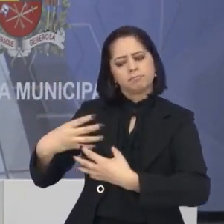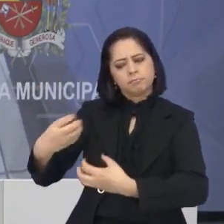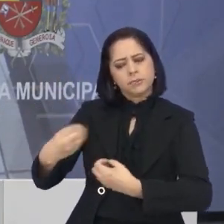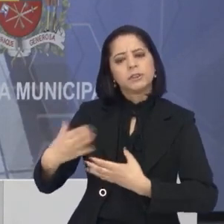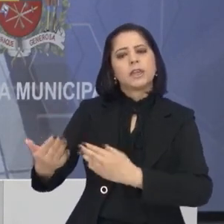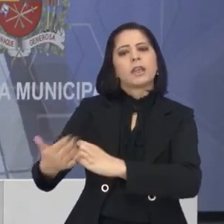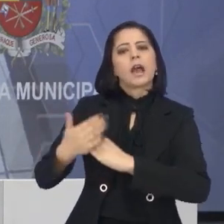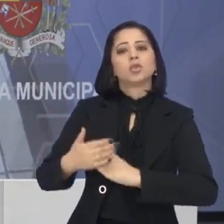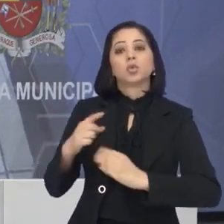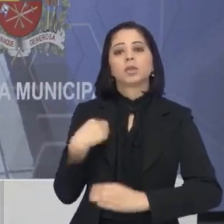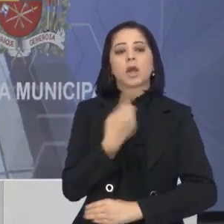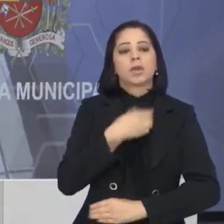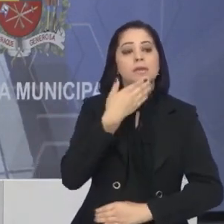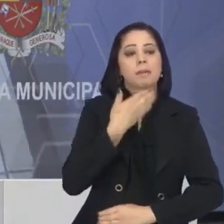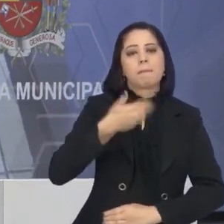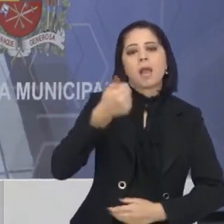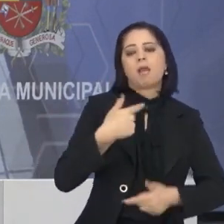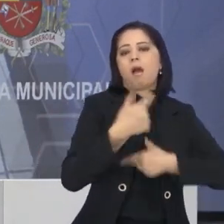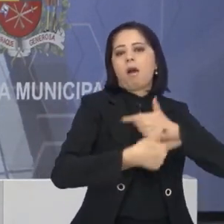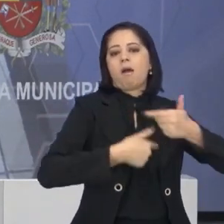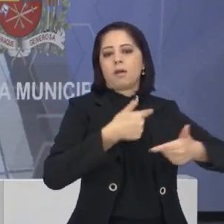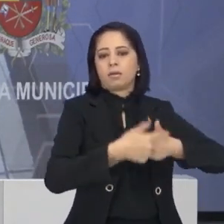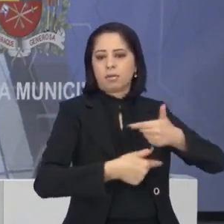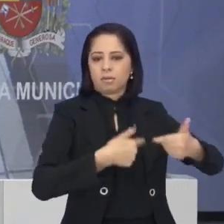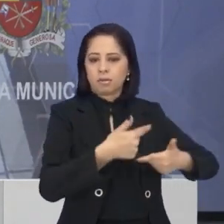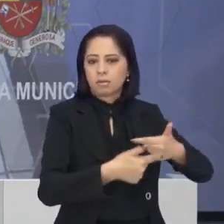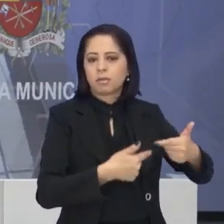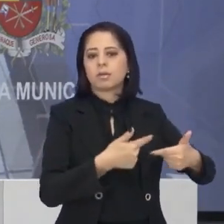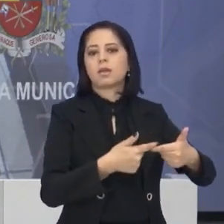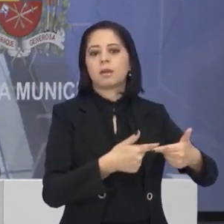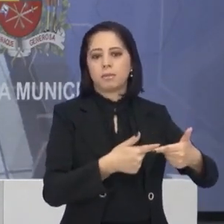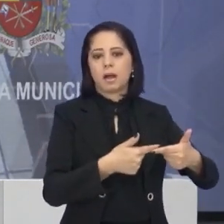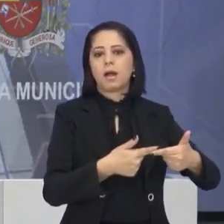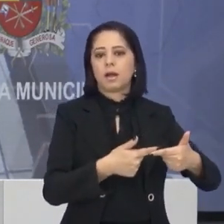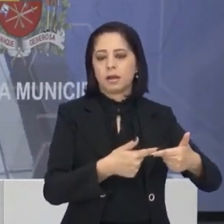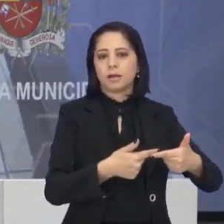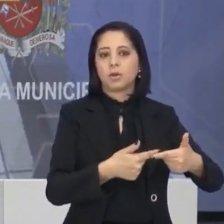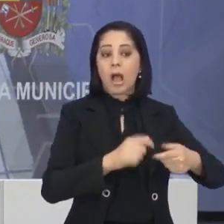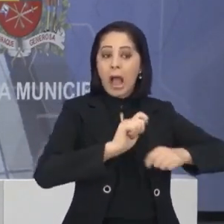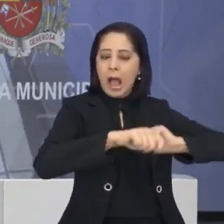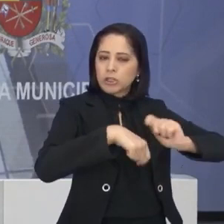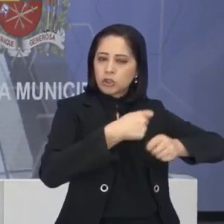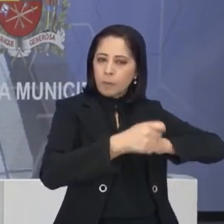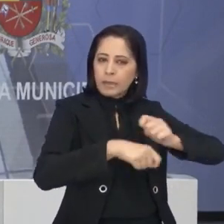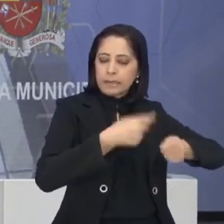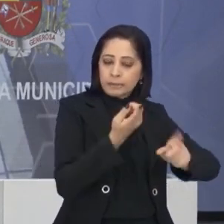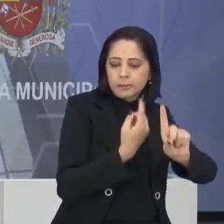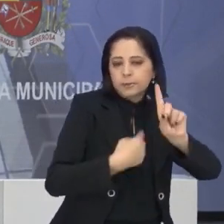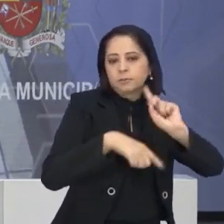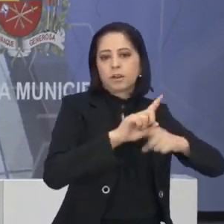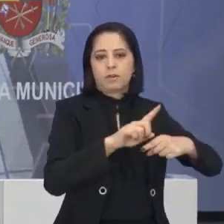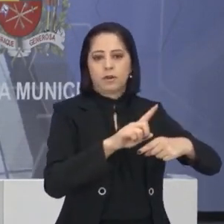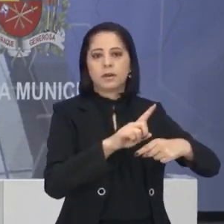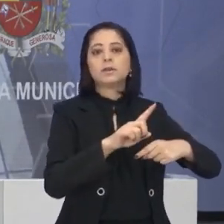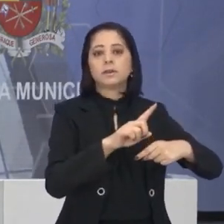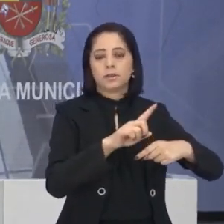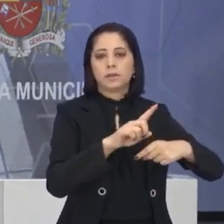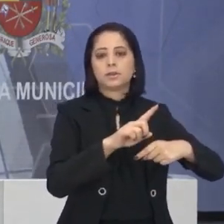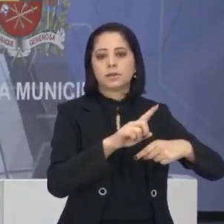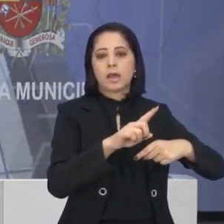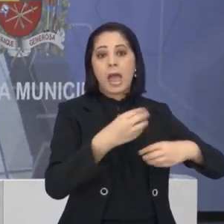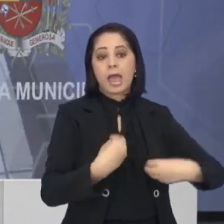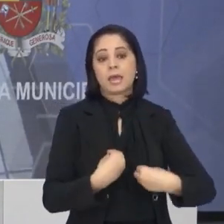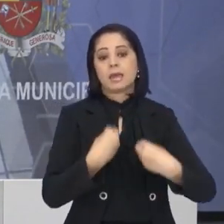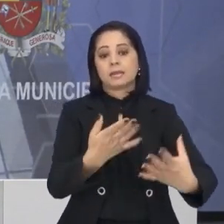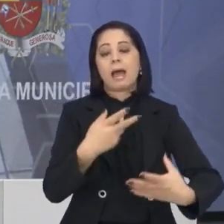a sempre melhorar os nossos indicadores melhorar a qualidade da gestão sobretudo entregar o resultado que a população espera da